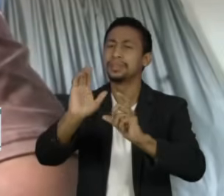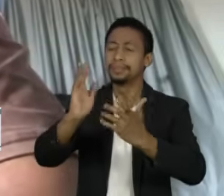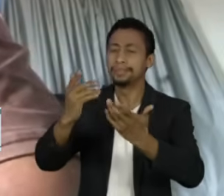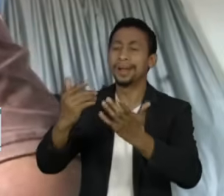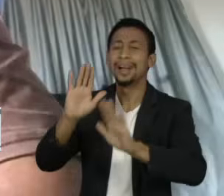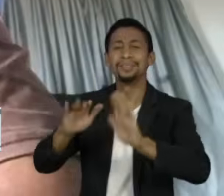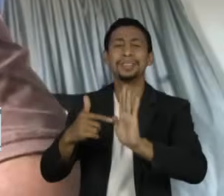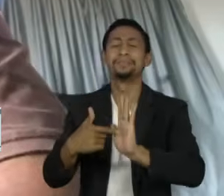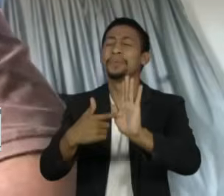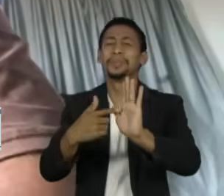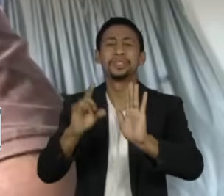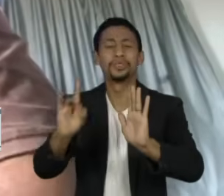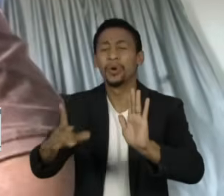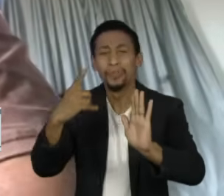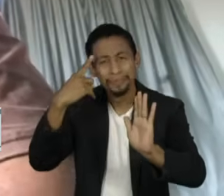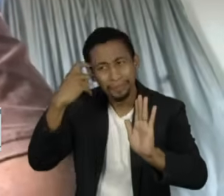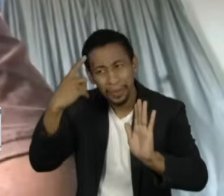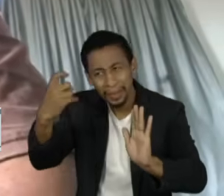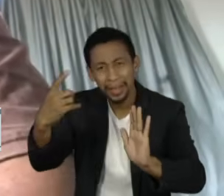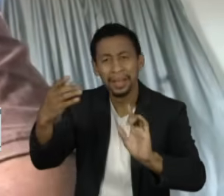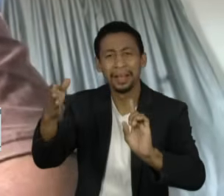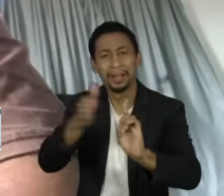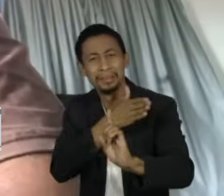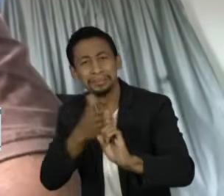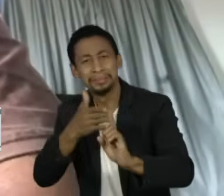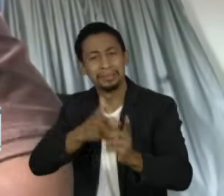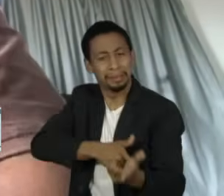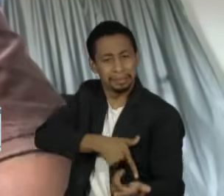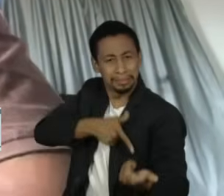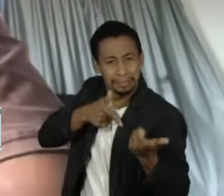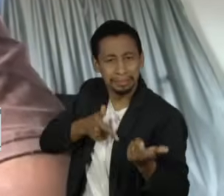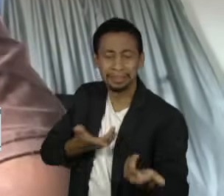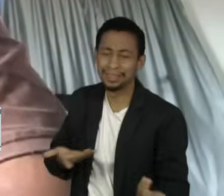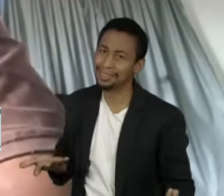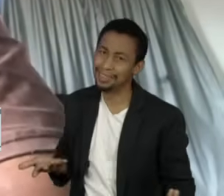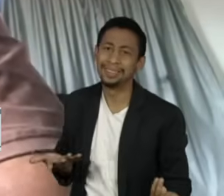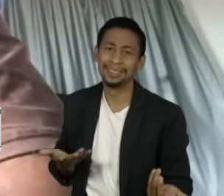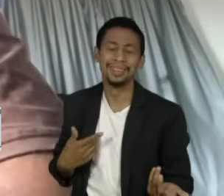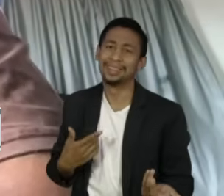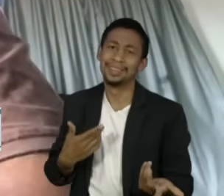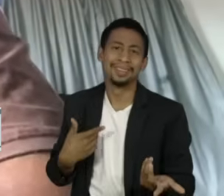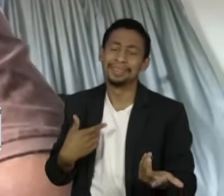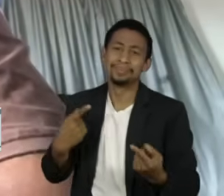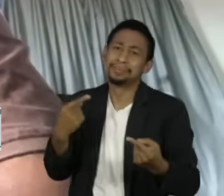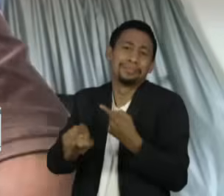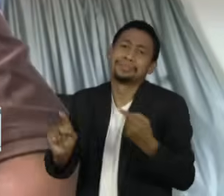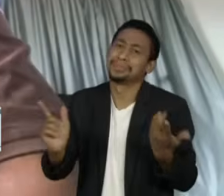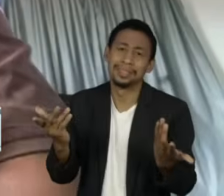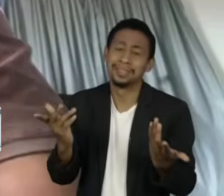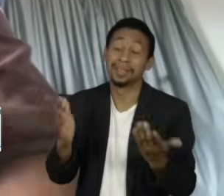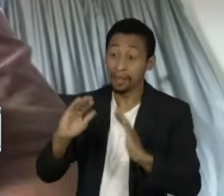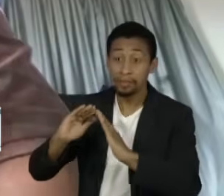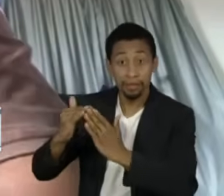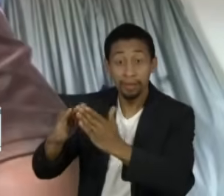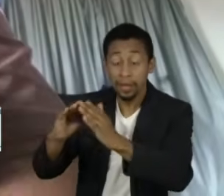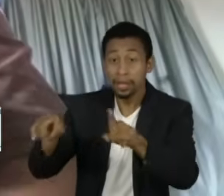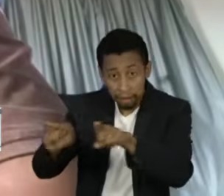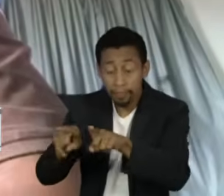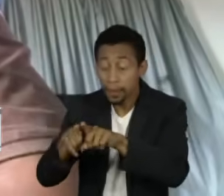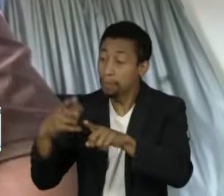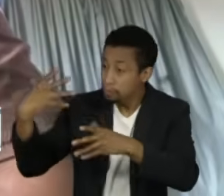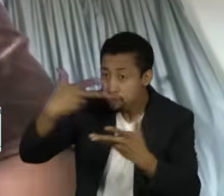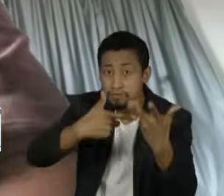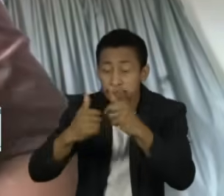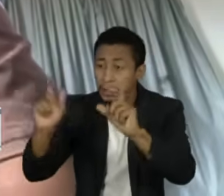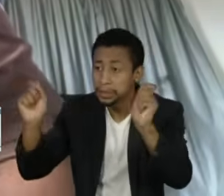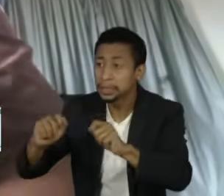sempre é linkada à favela, a questão da violência, de morte, assim, infelizmente isso ocorre, assim, eu acho que nem culpa de ninguém, assim, nem do